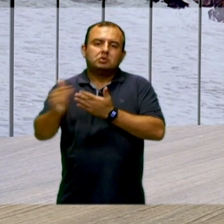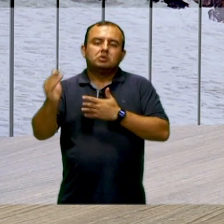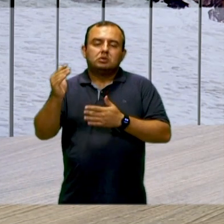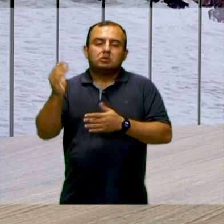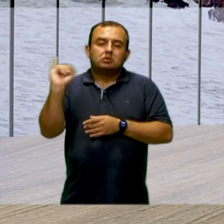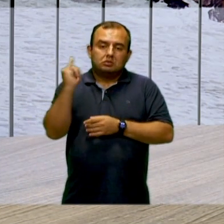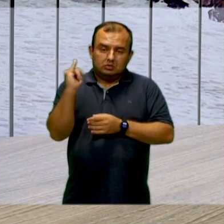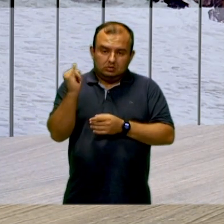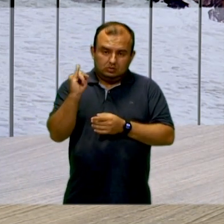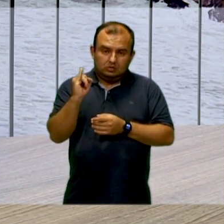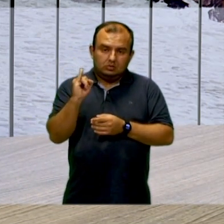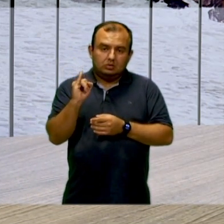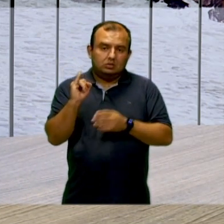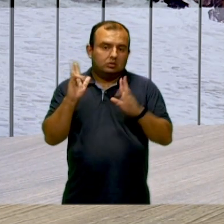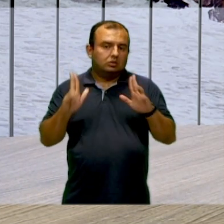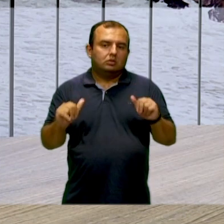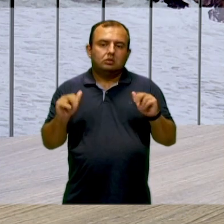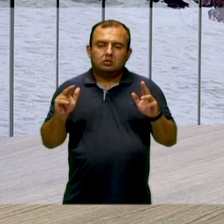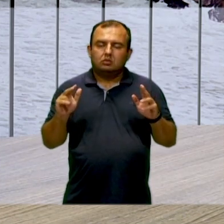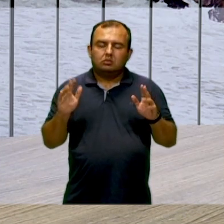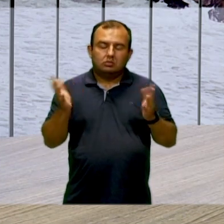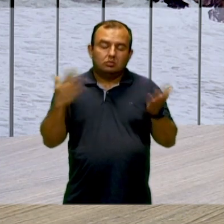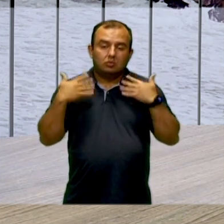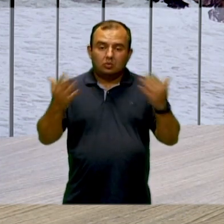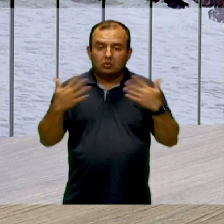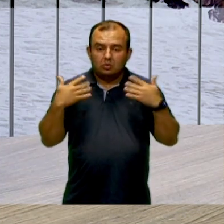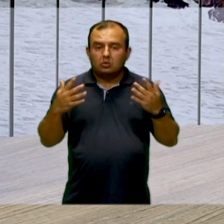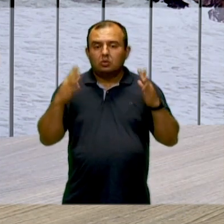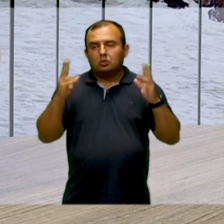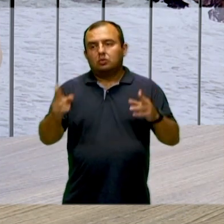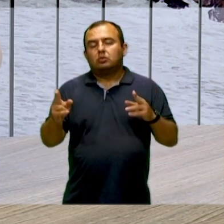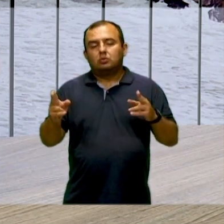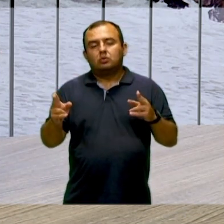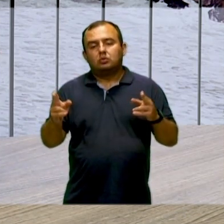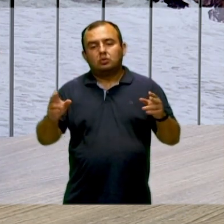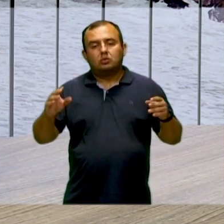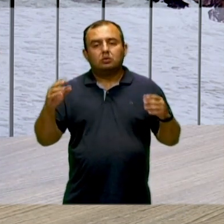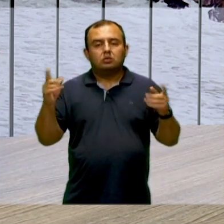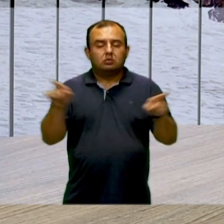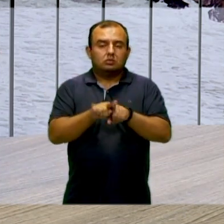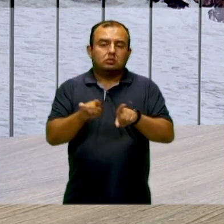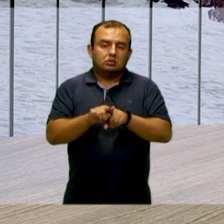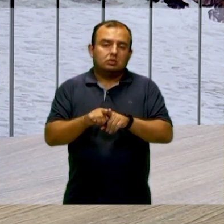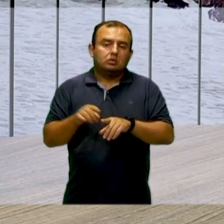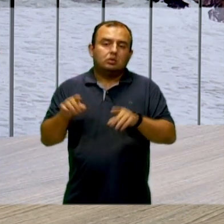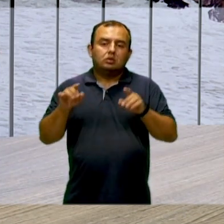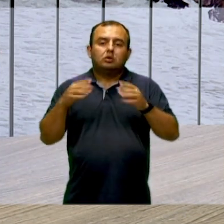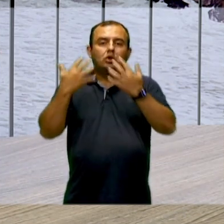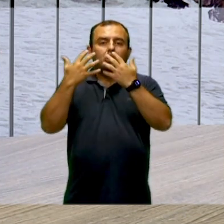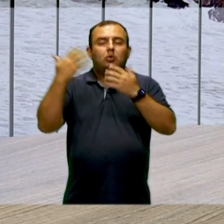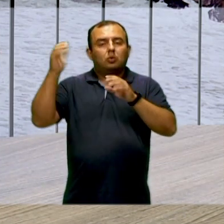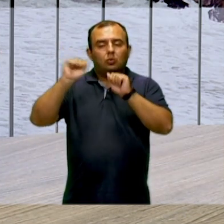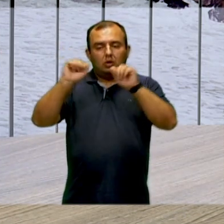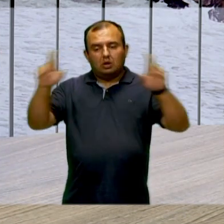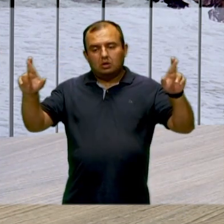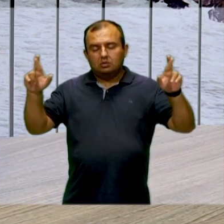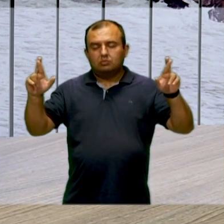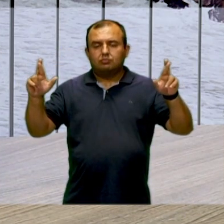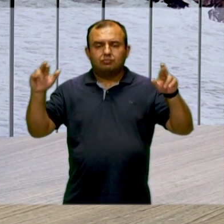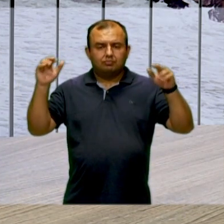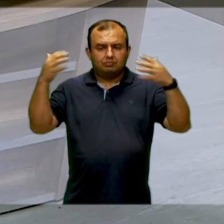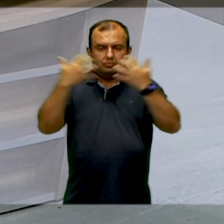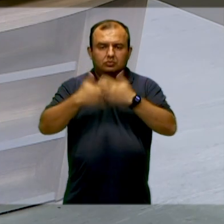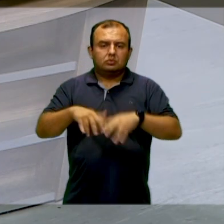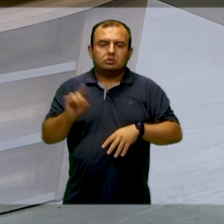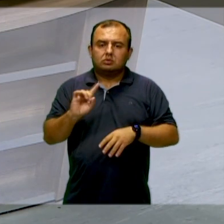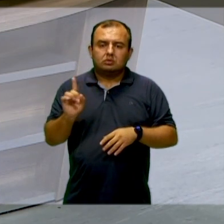em janeiro, num calor, bom, como o resto do ano está muito quente, né? Sem funcionamento do ar-condicionado. E como é que fica o